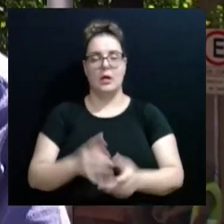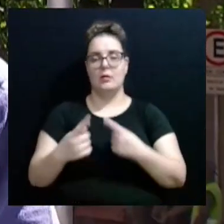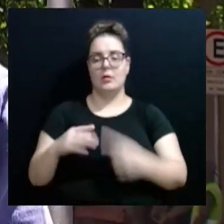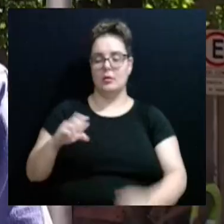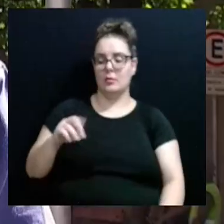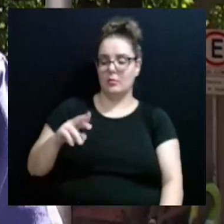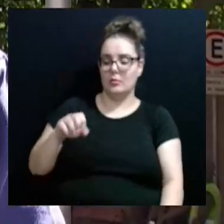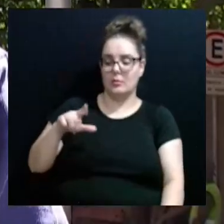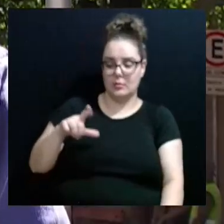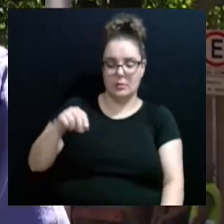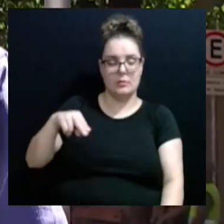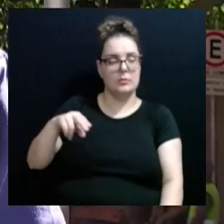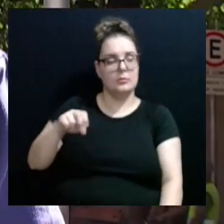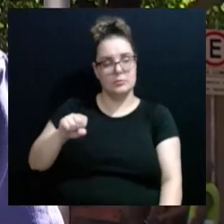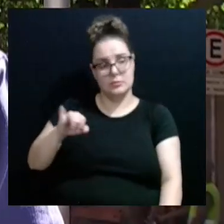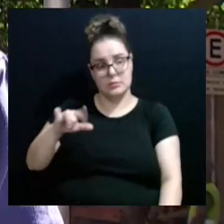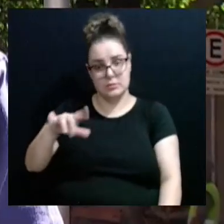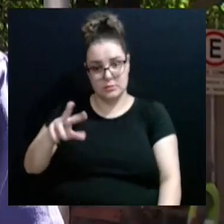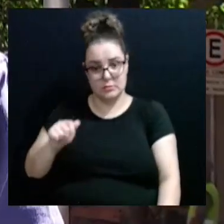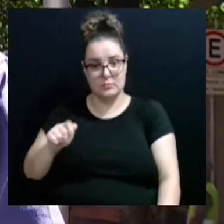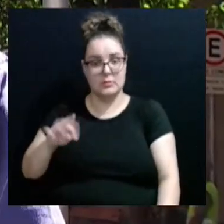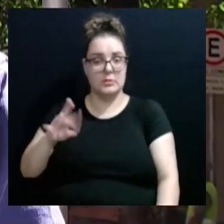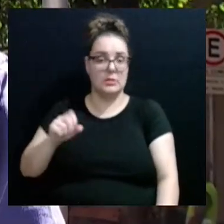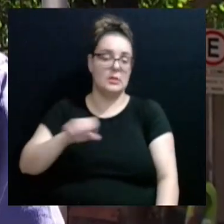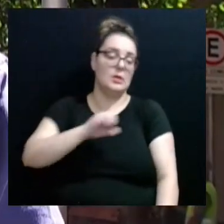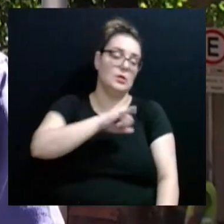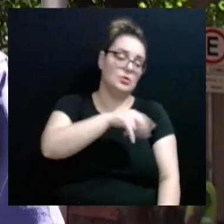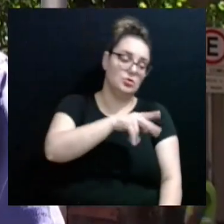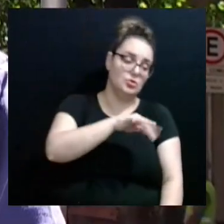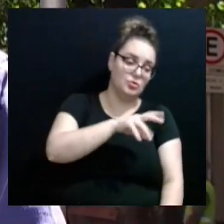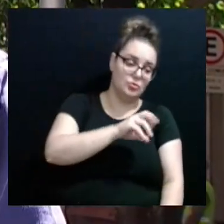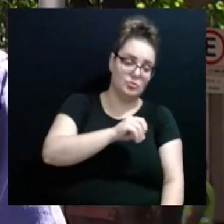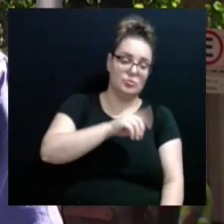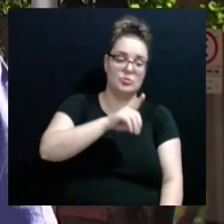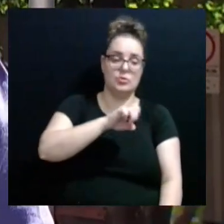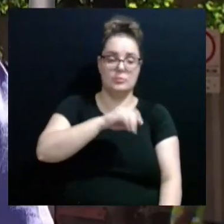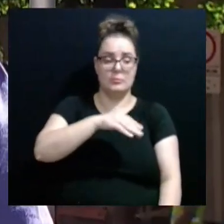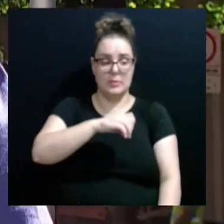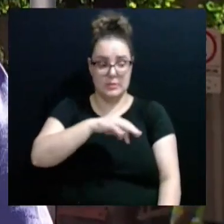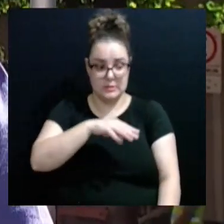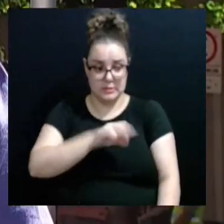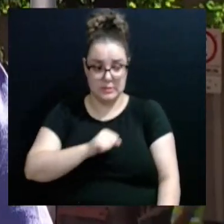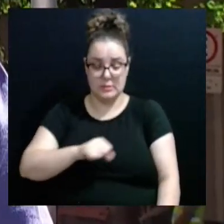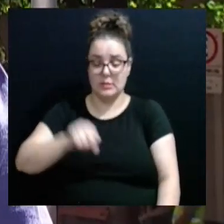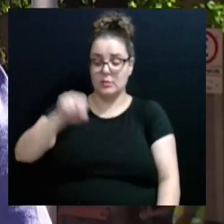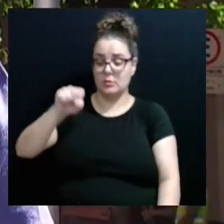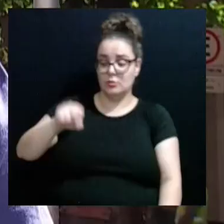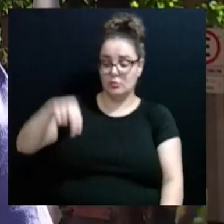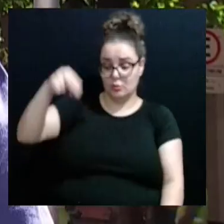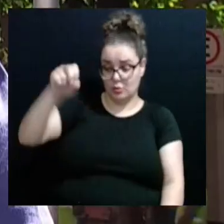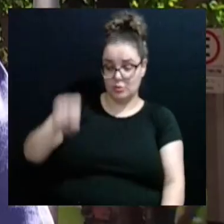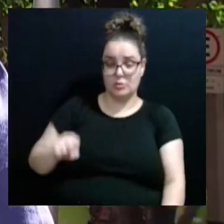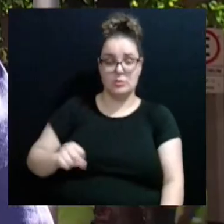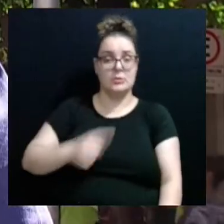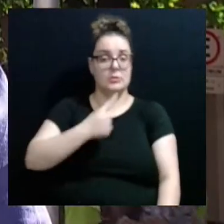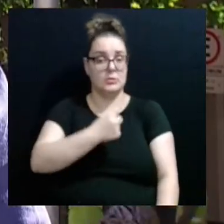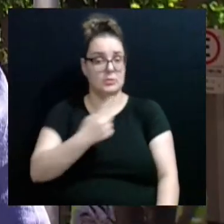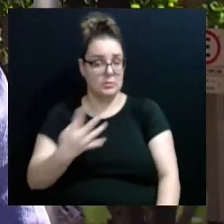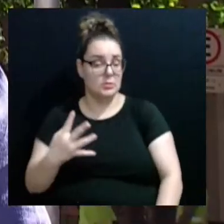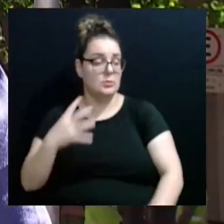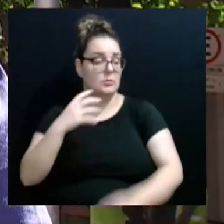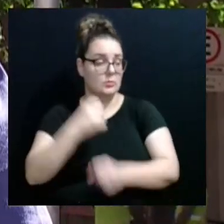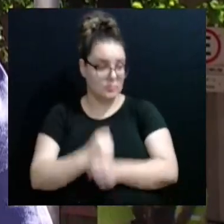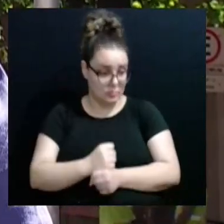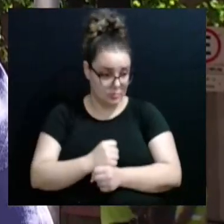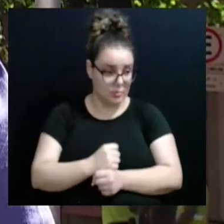Teles quanto a Júlio de Mesquita e também a Norte Sul, elas têm, ao todo, foram 114 vagas, todas